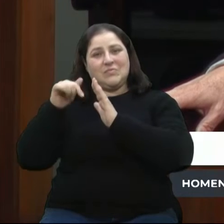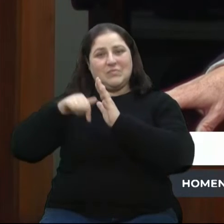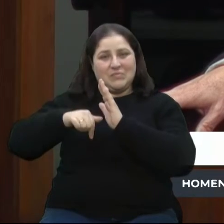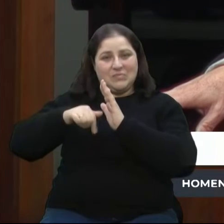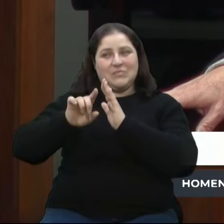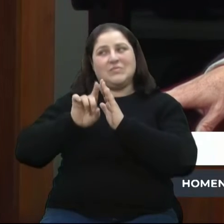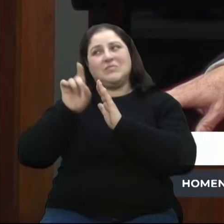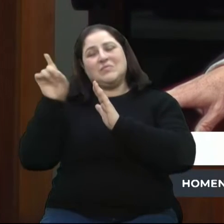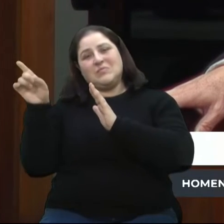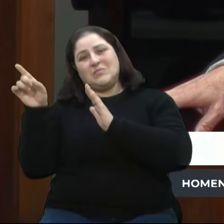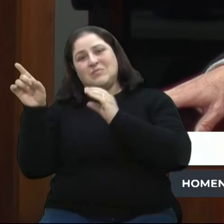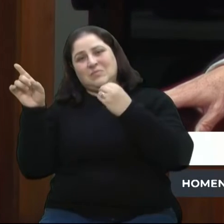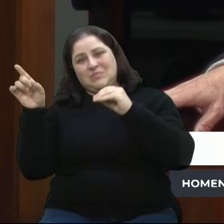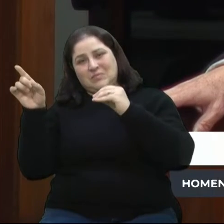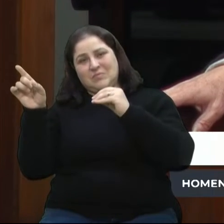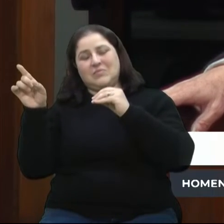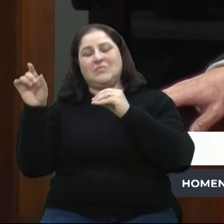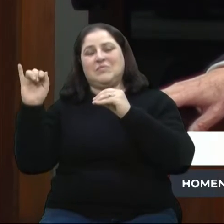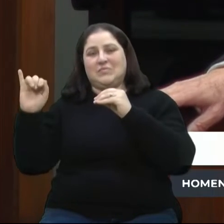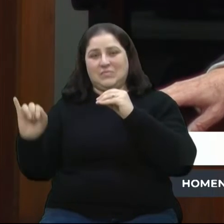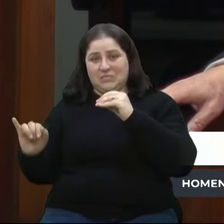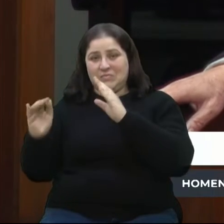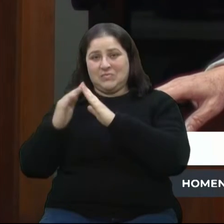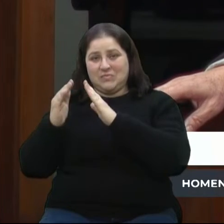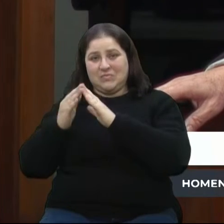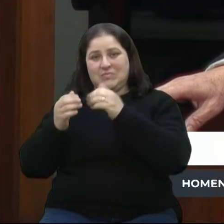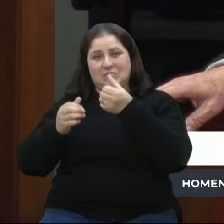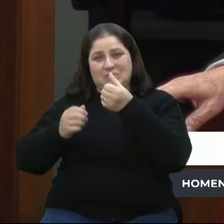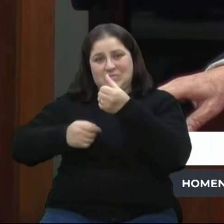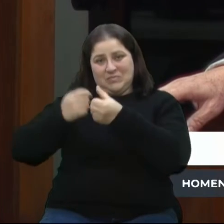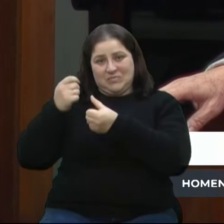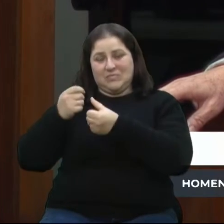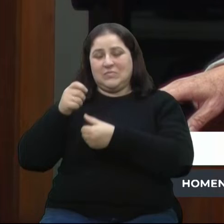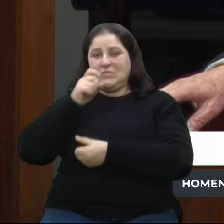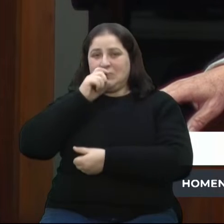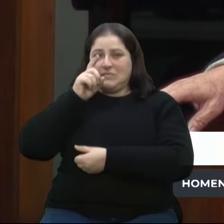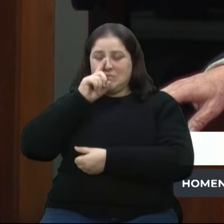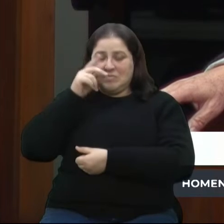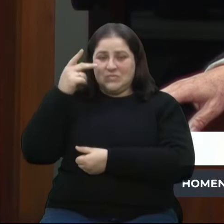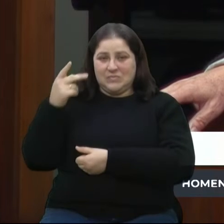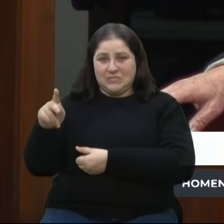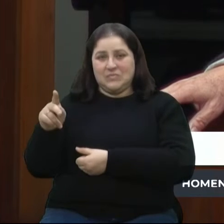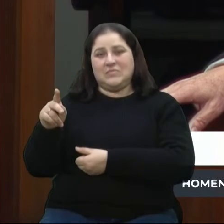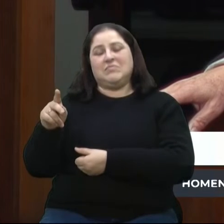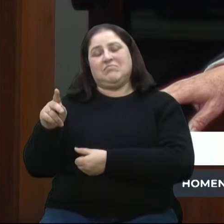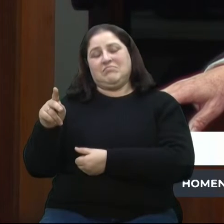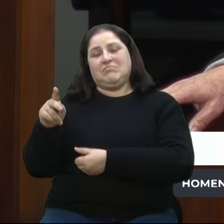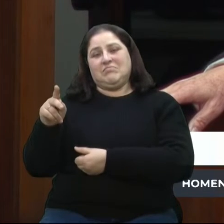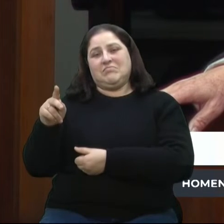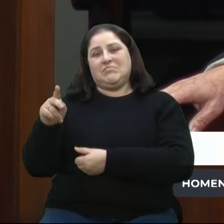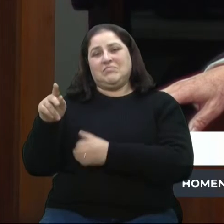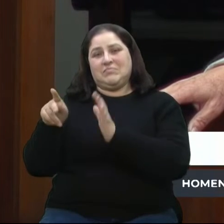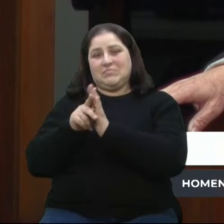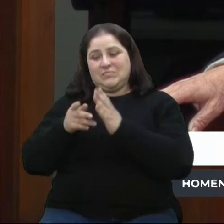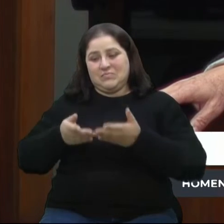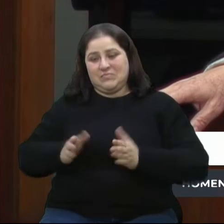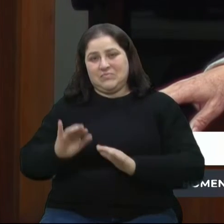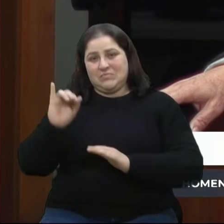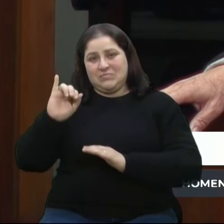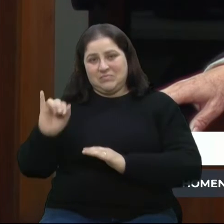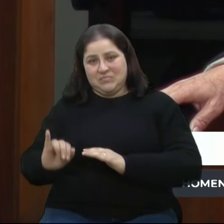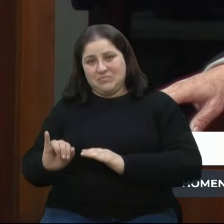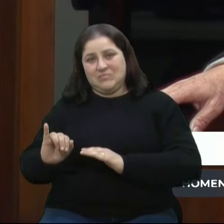a Porto Alegre e em Itália, né? Então, os pais deles são italianos, moram 6 meses aqui em Porto Alegre e 6 meses na